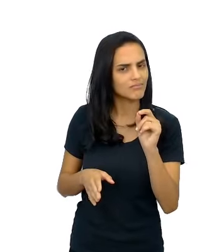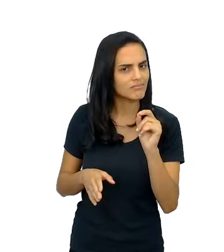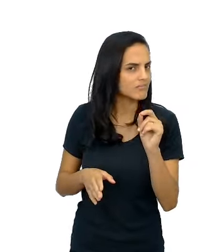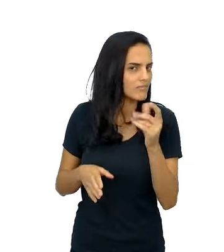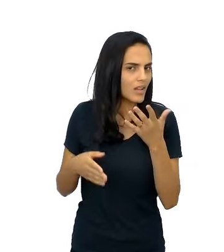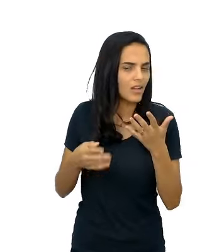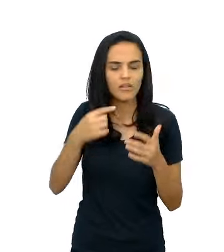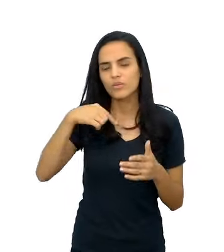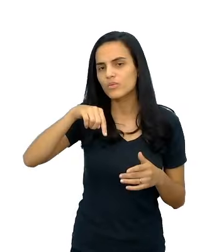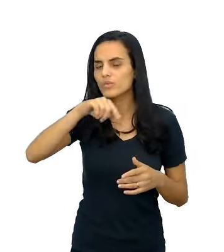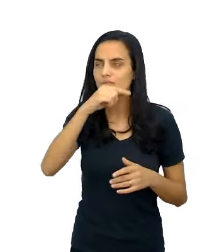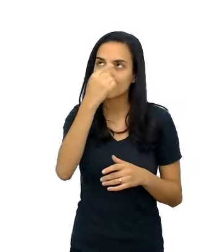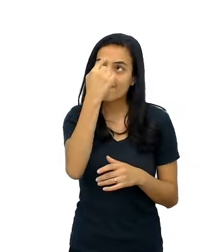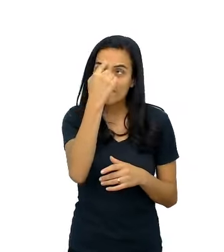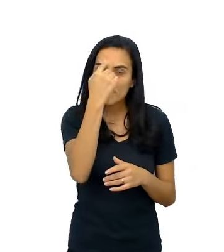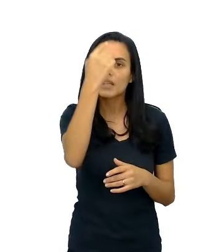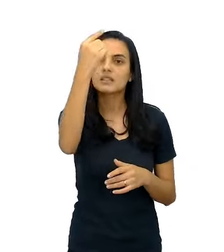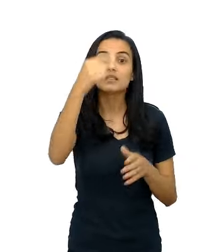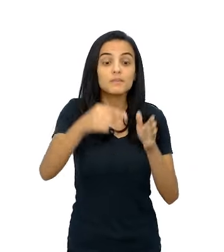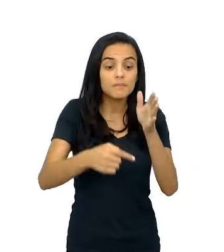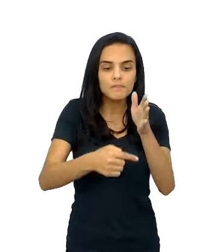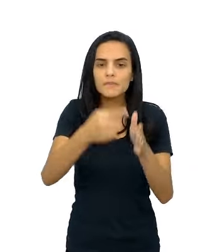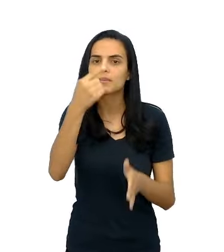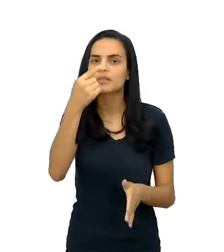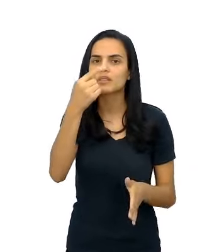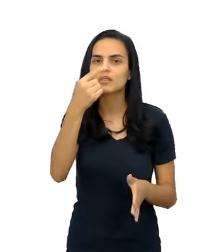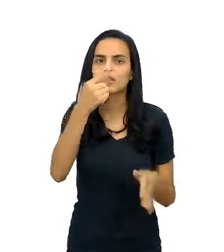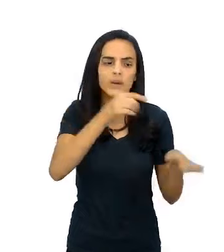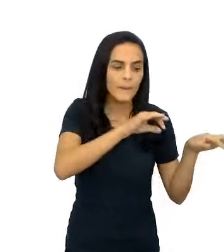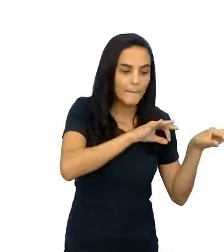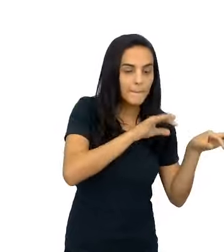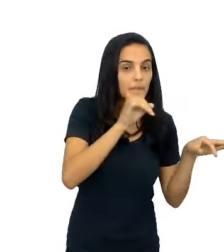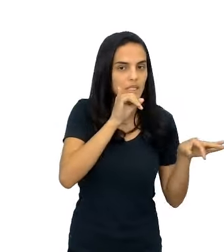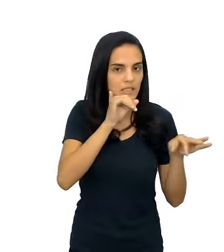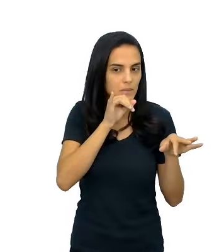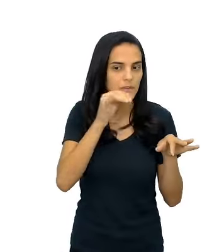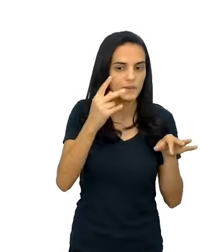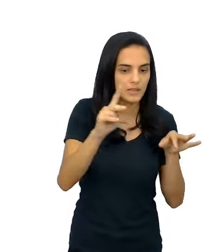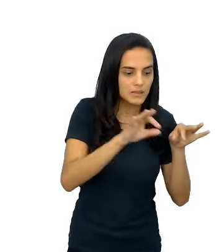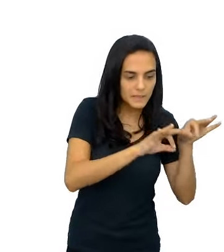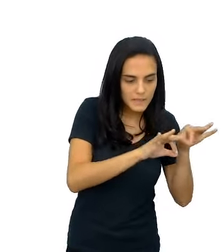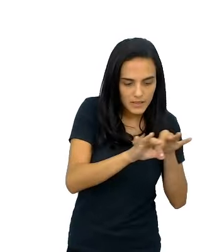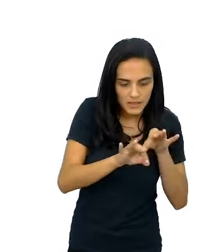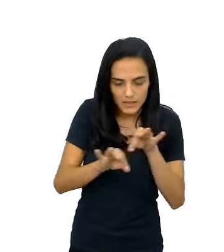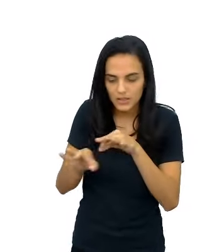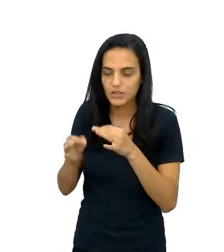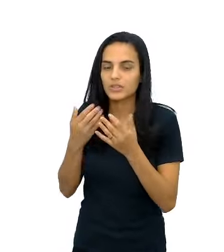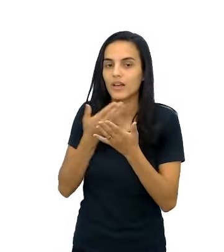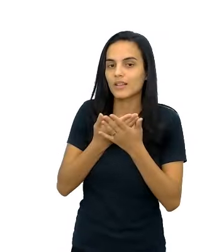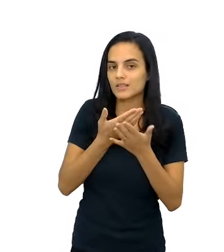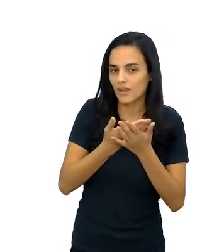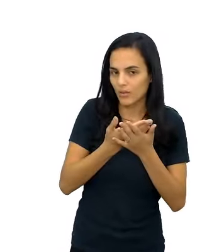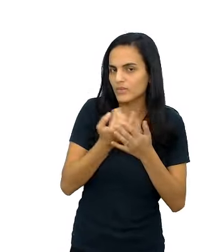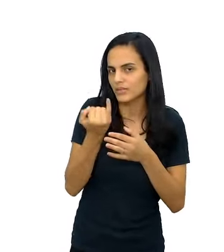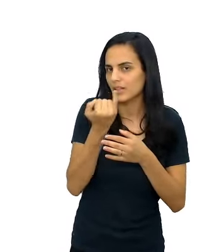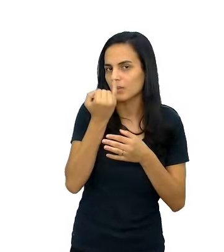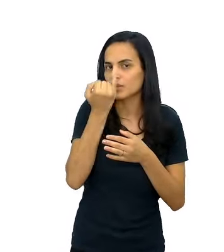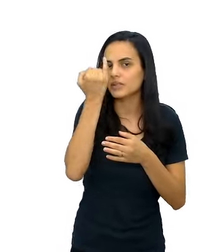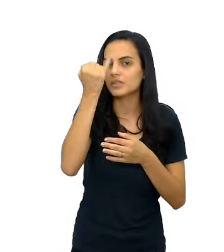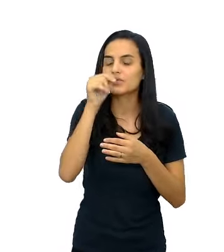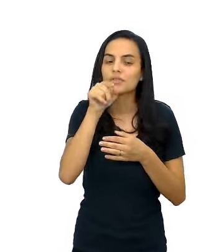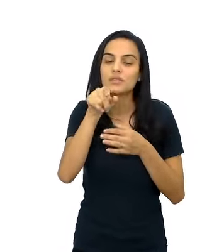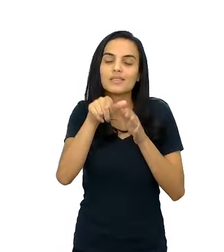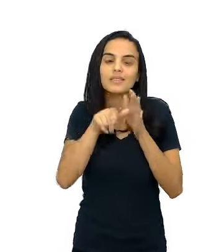gente pensa, né, quando a gente planeja nossas aulas? Eu sento aqui para planejar nossas aulas, as aulas, que é de suma importância, como